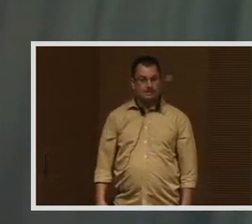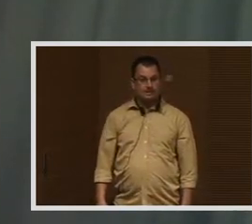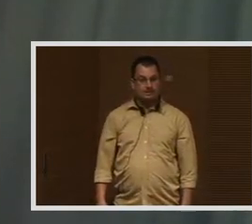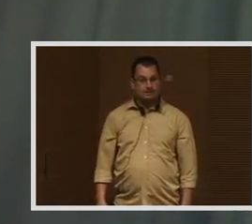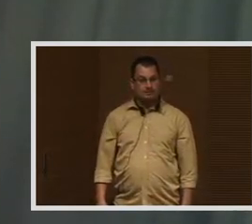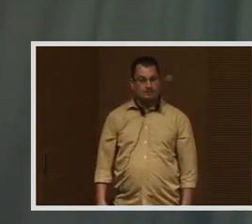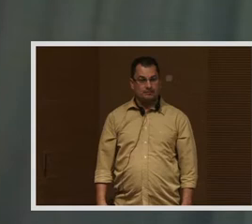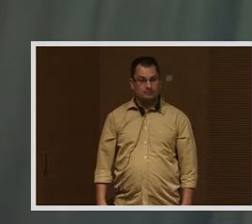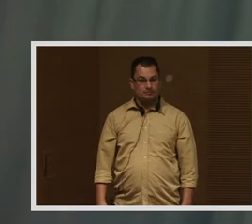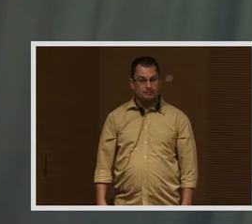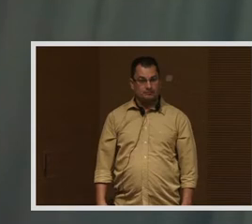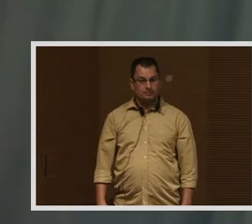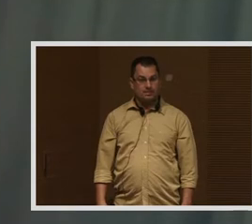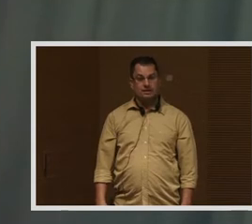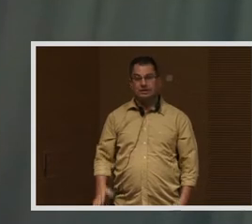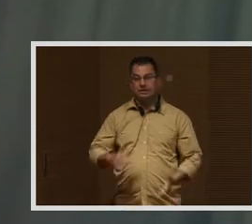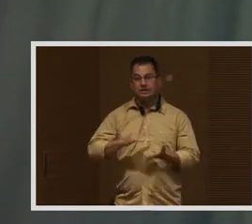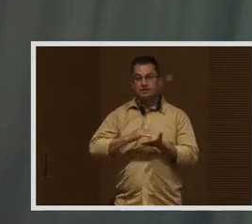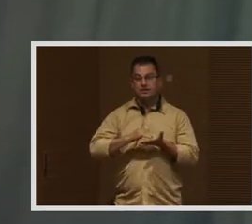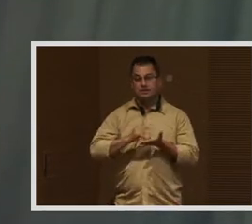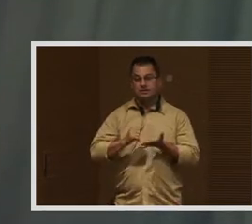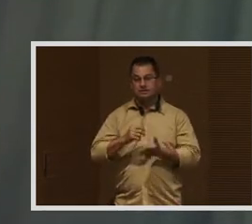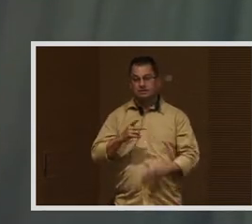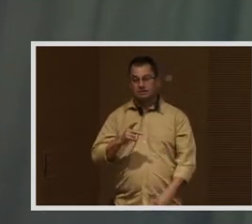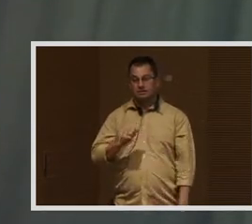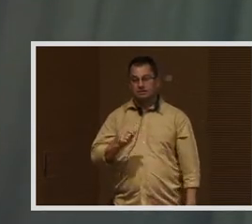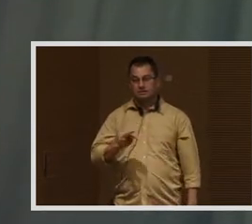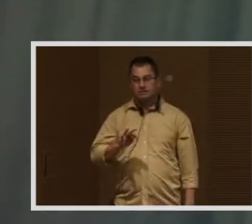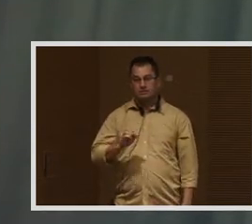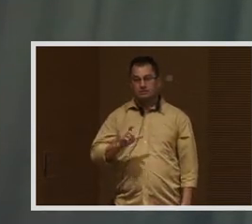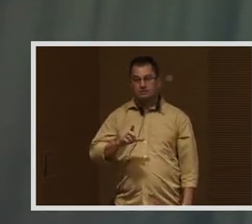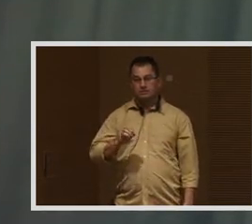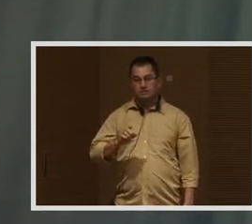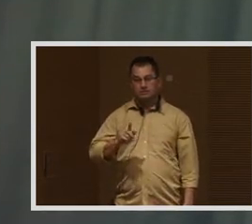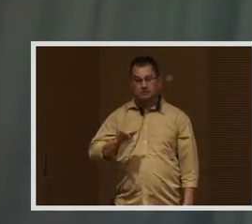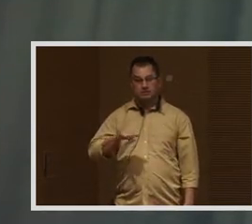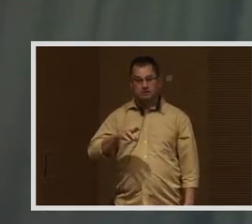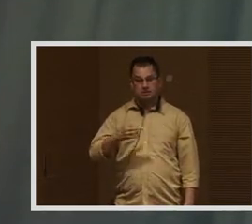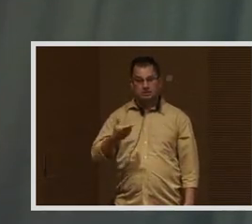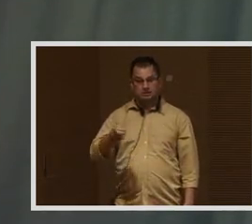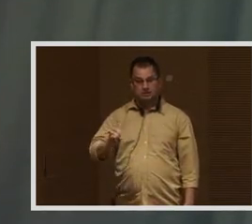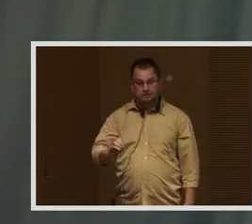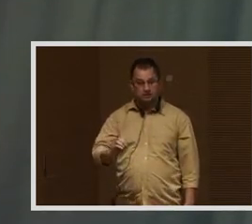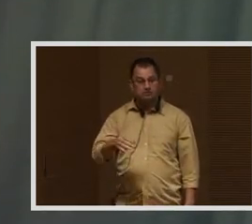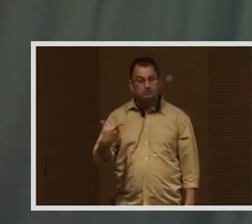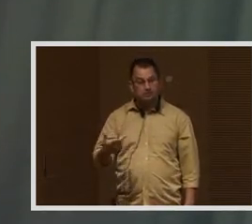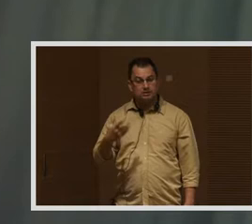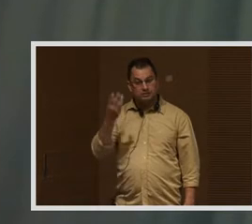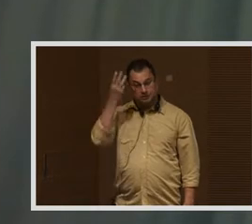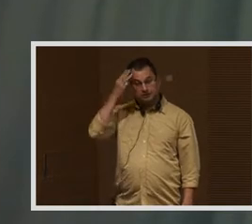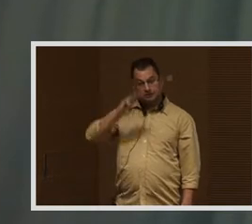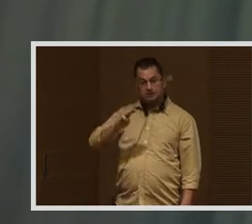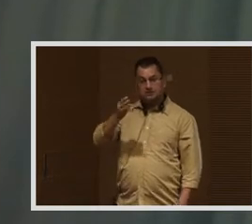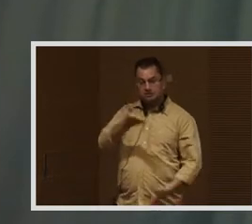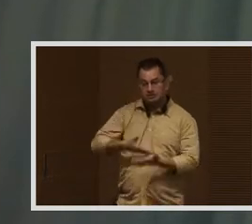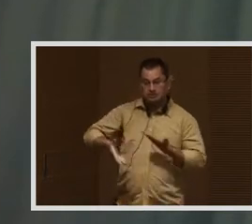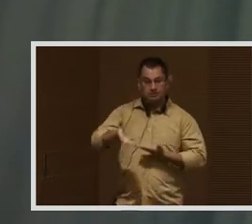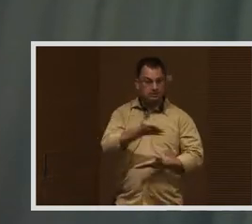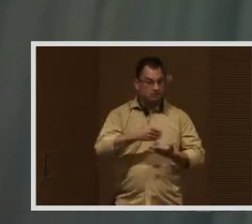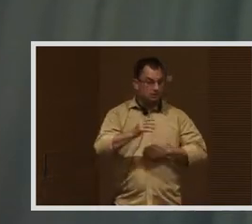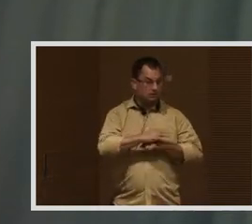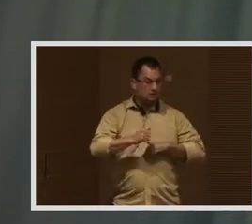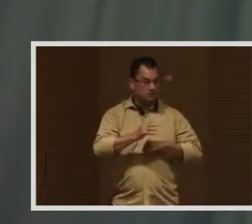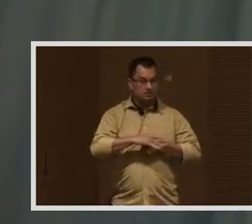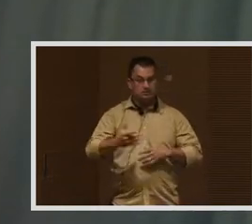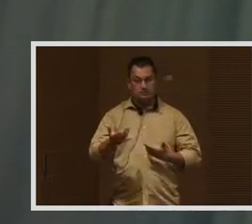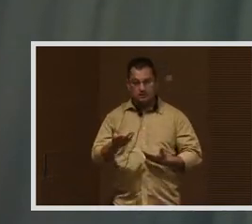Isso é despatologizar. Estamos aqui, nesses 3 dias, compartilhando afetos, temores, possibilidades,